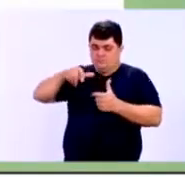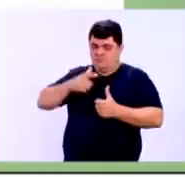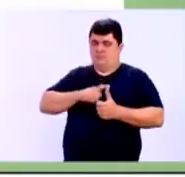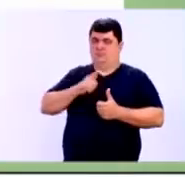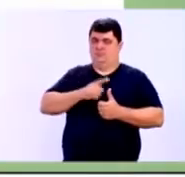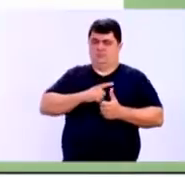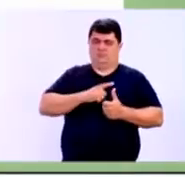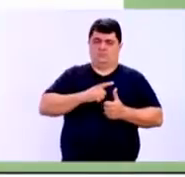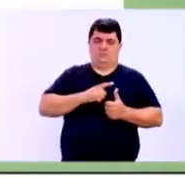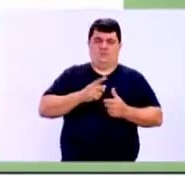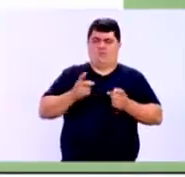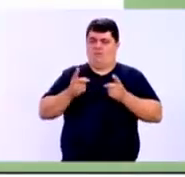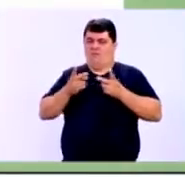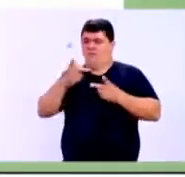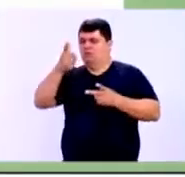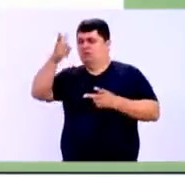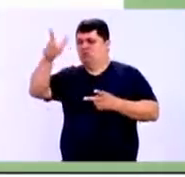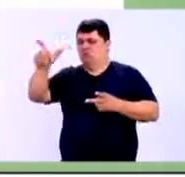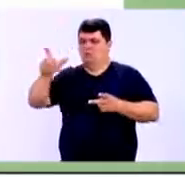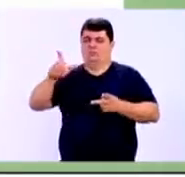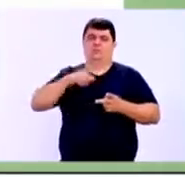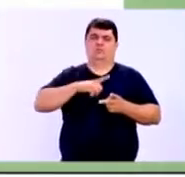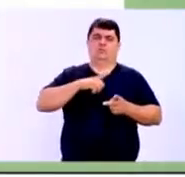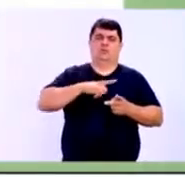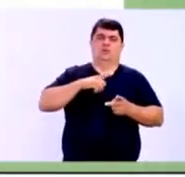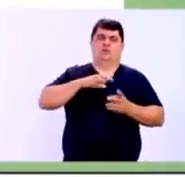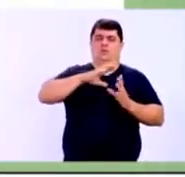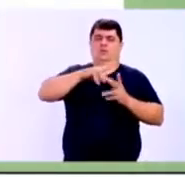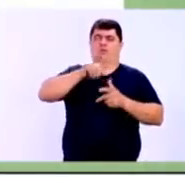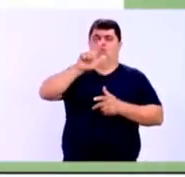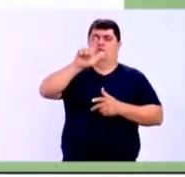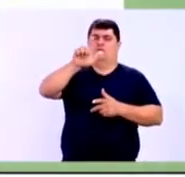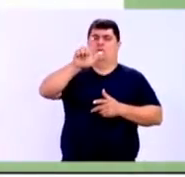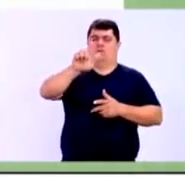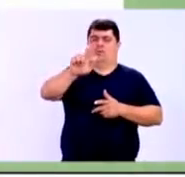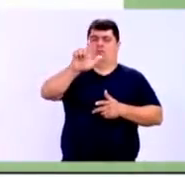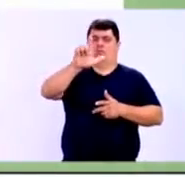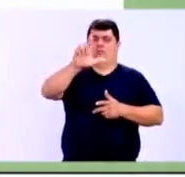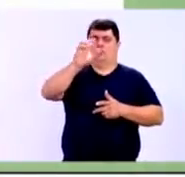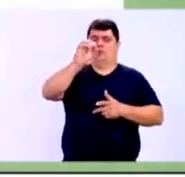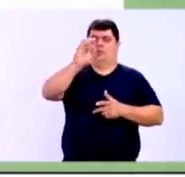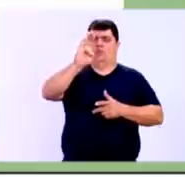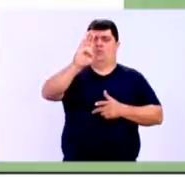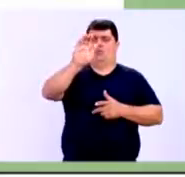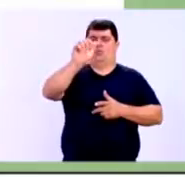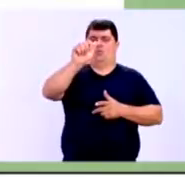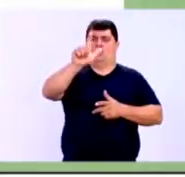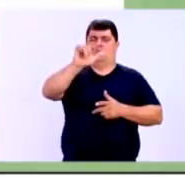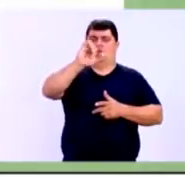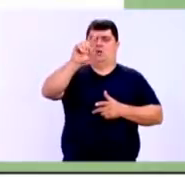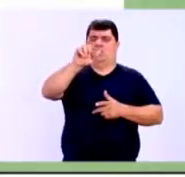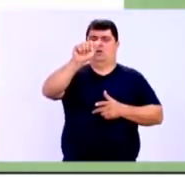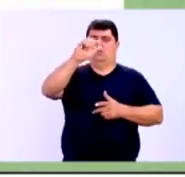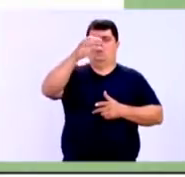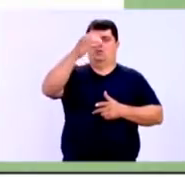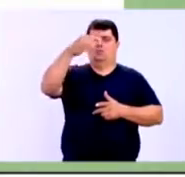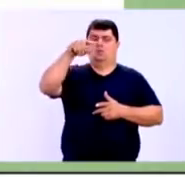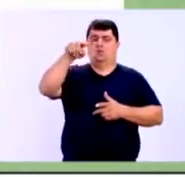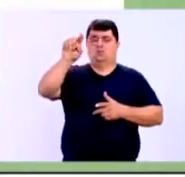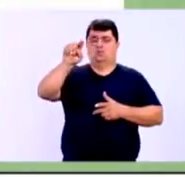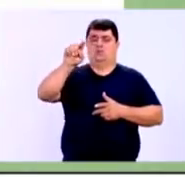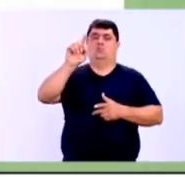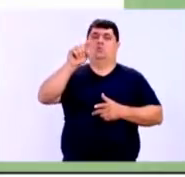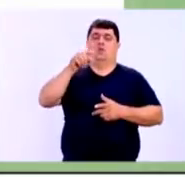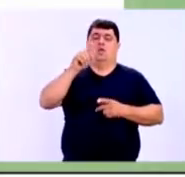aula, aluna? A globalização, que é um dos marcos da evolução da contabilidade de custo? Exatamente. A globalização é